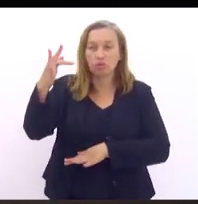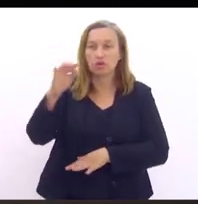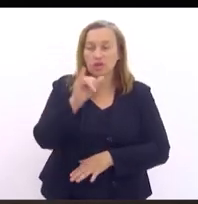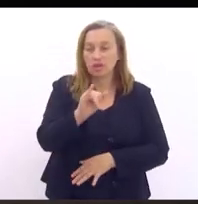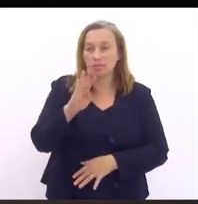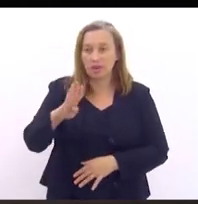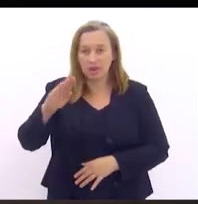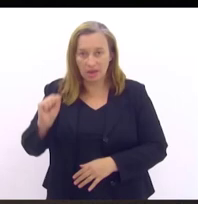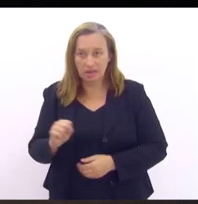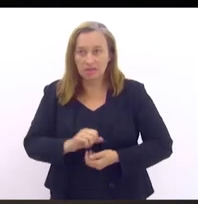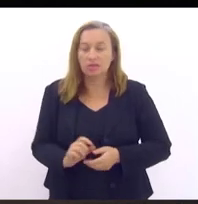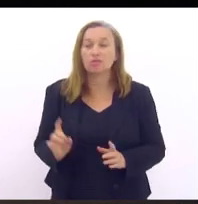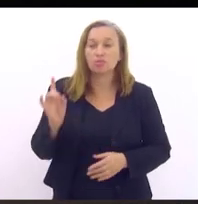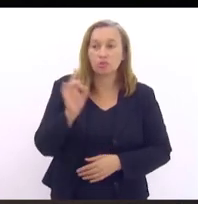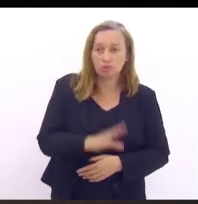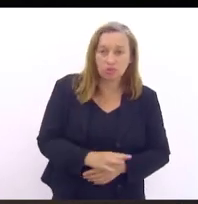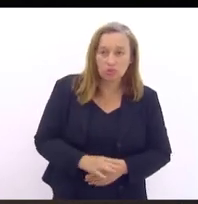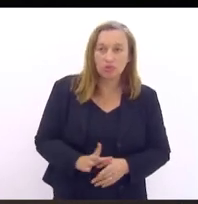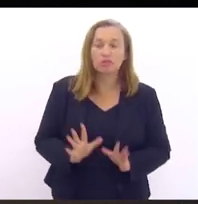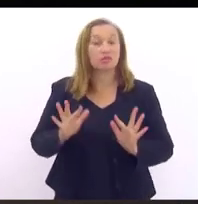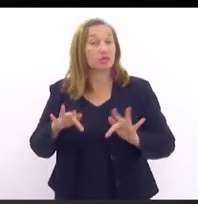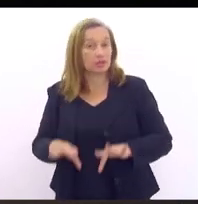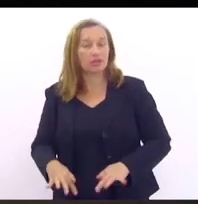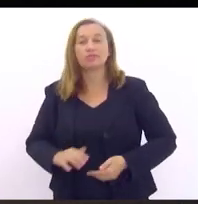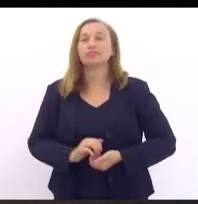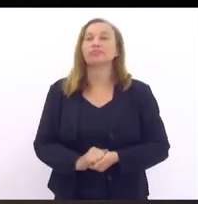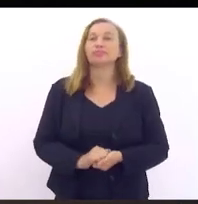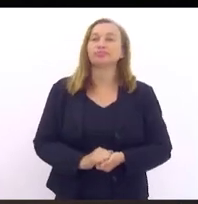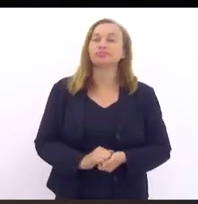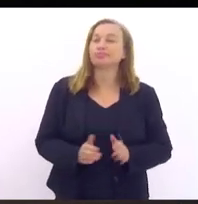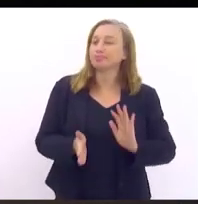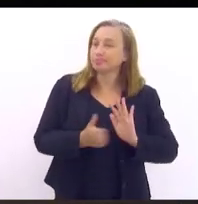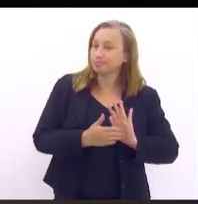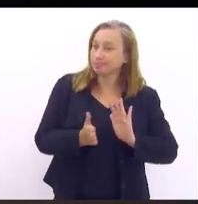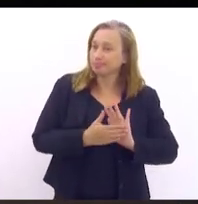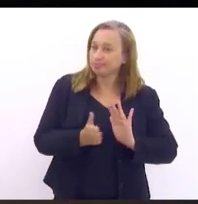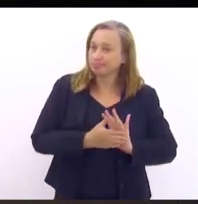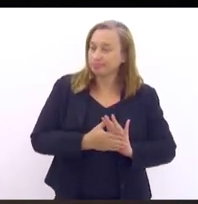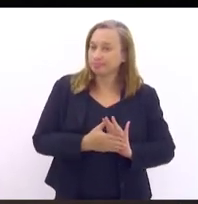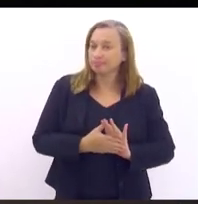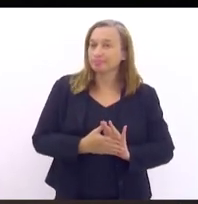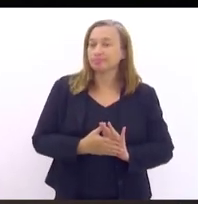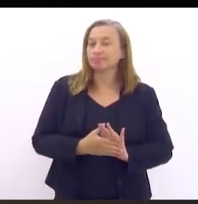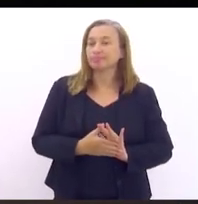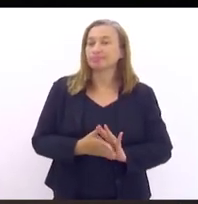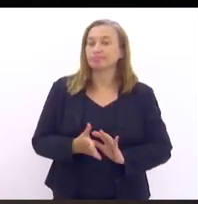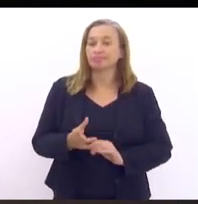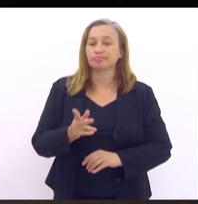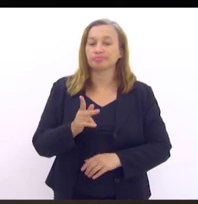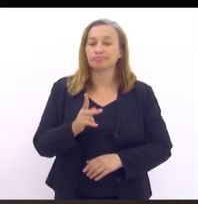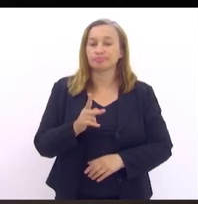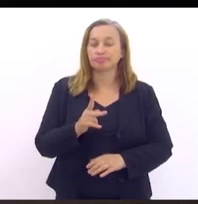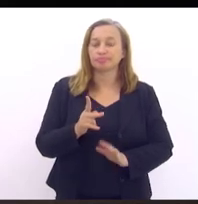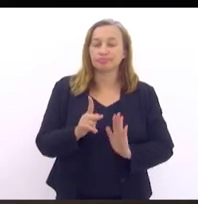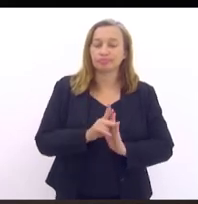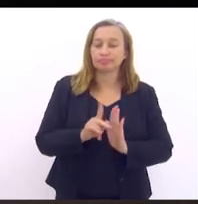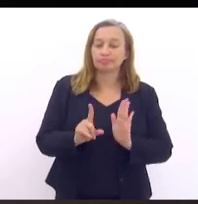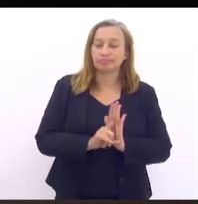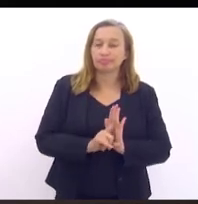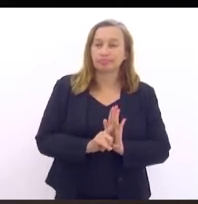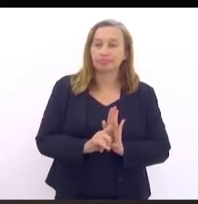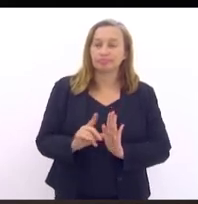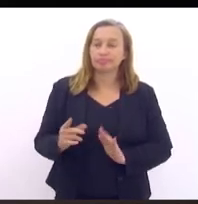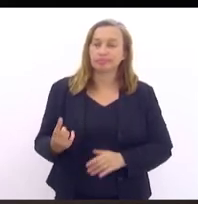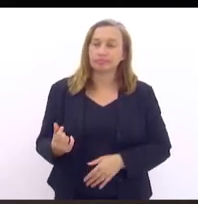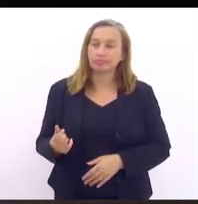IBS. E, por último, para finalizar, a proposta do projeto de lei que eleva a alíquota geral